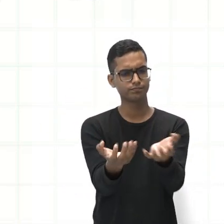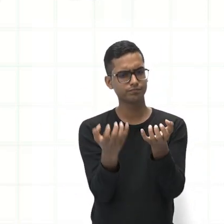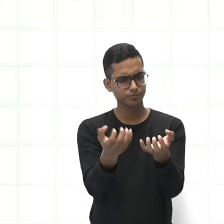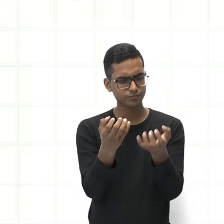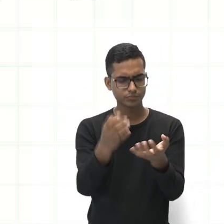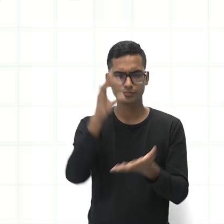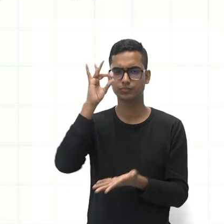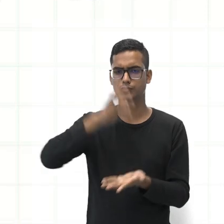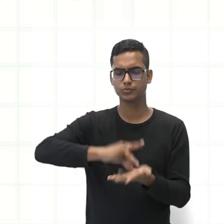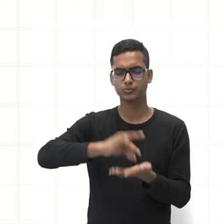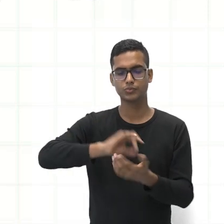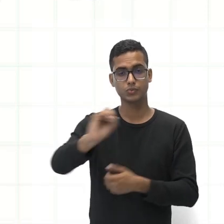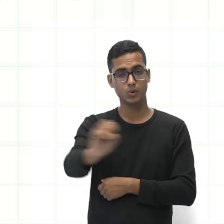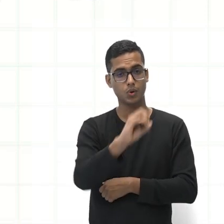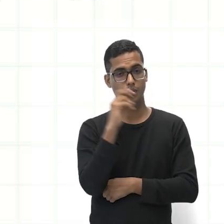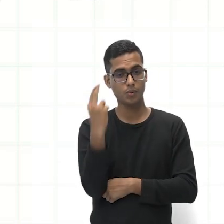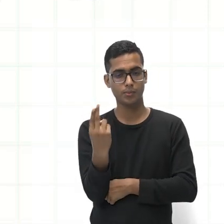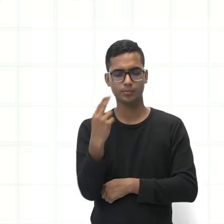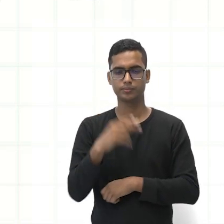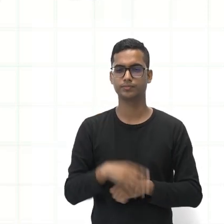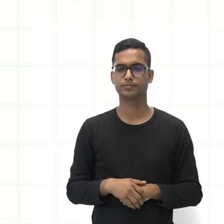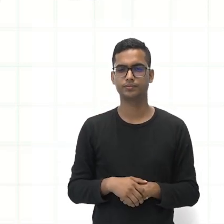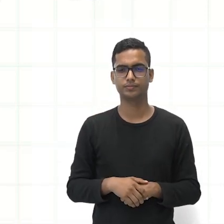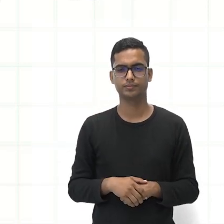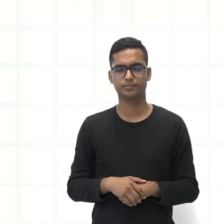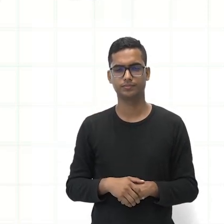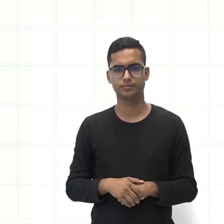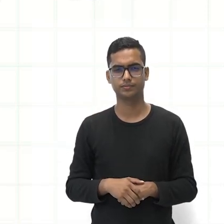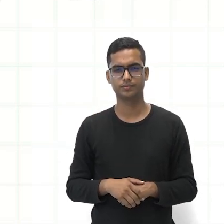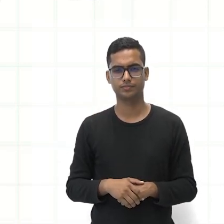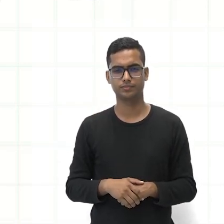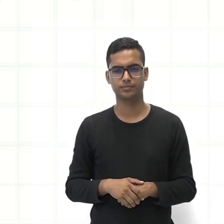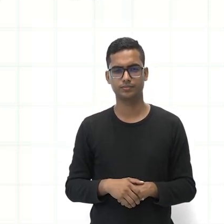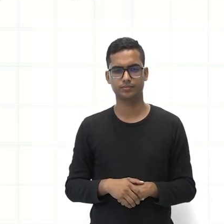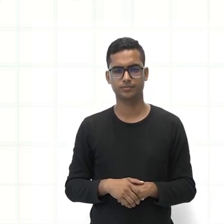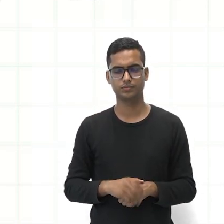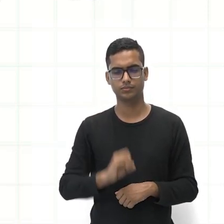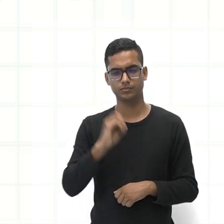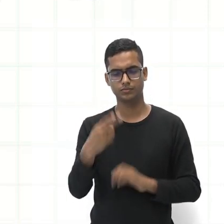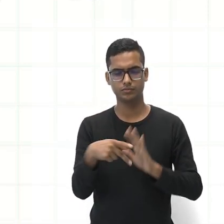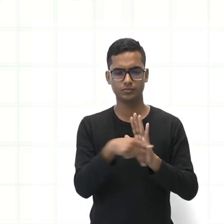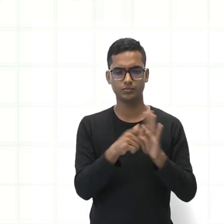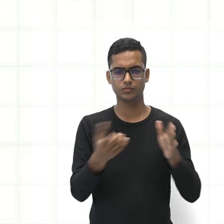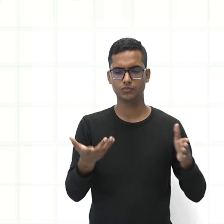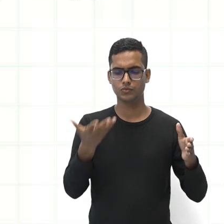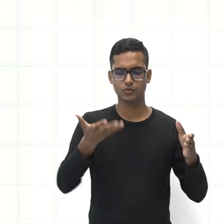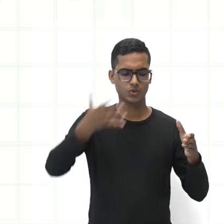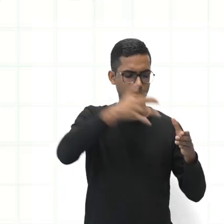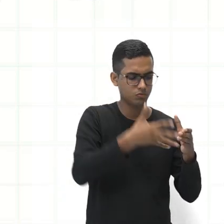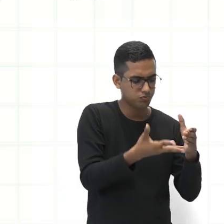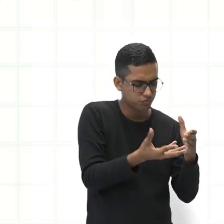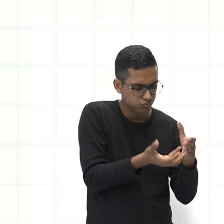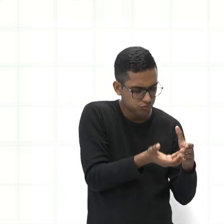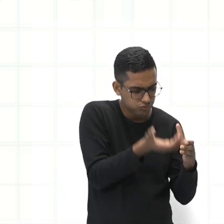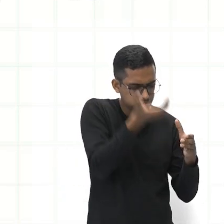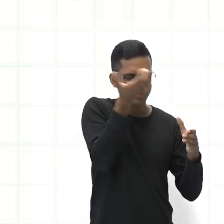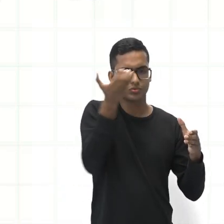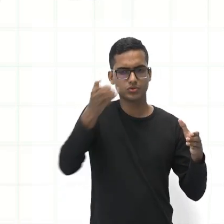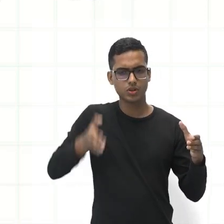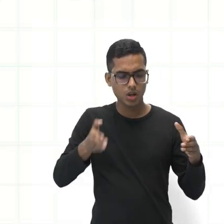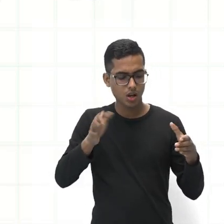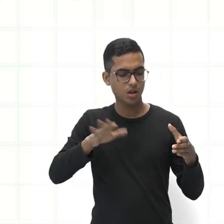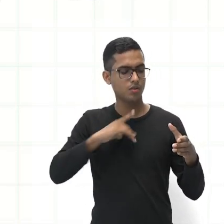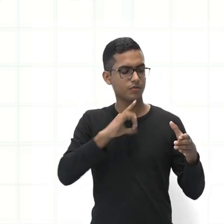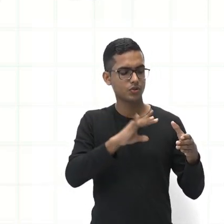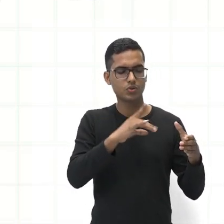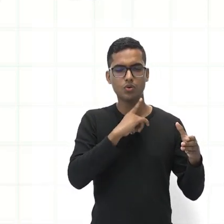queria, ou então retirar, né, as folhinhas que estavam lá dentro, certo?